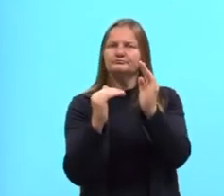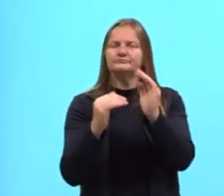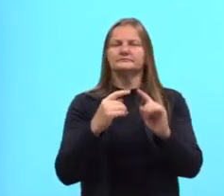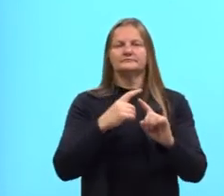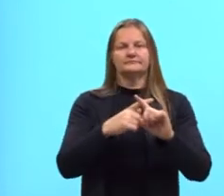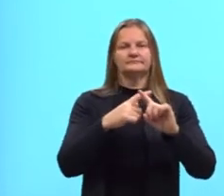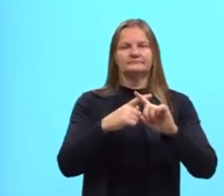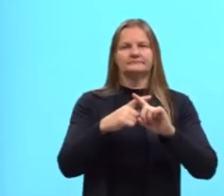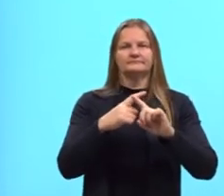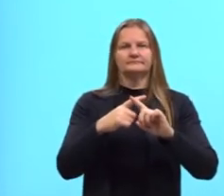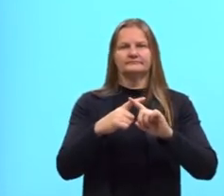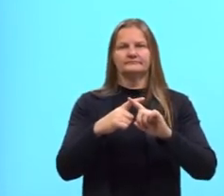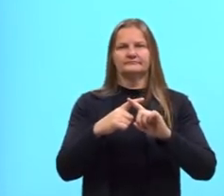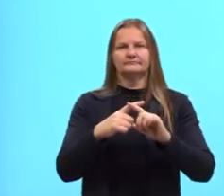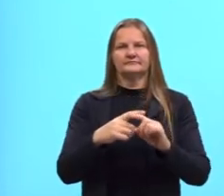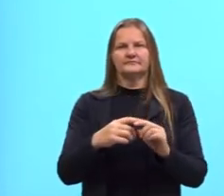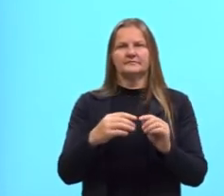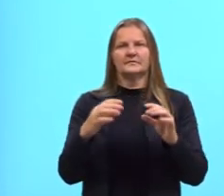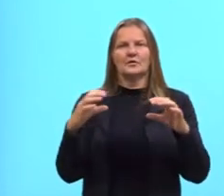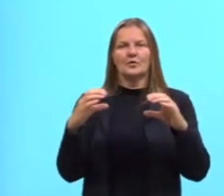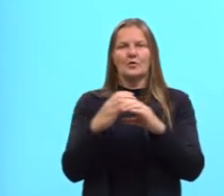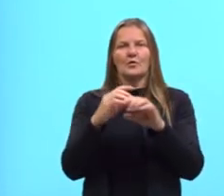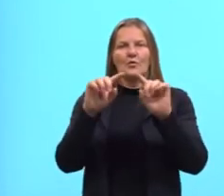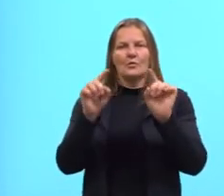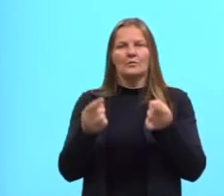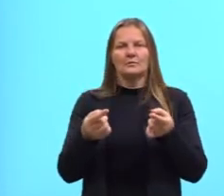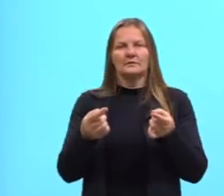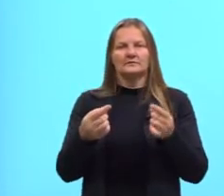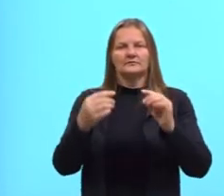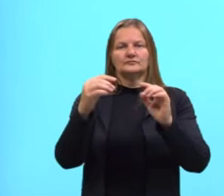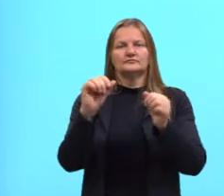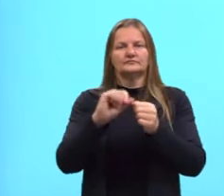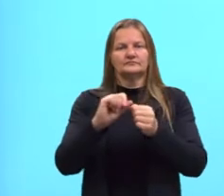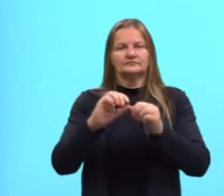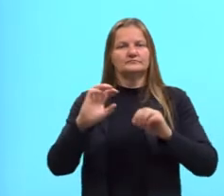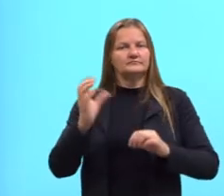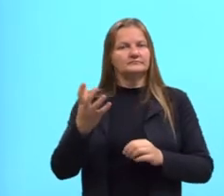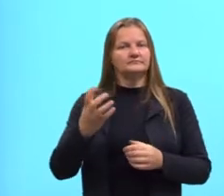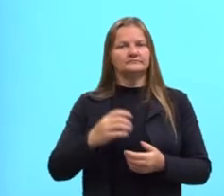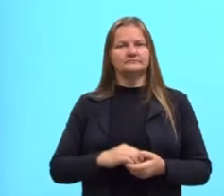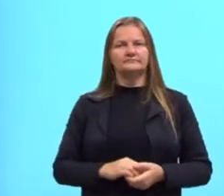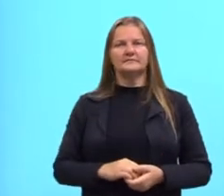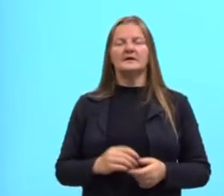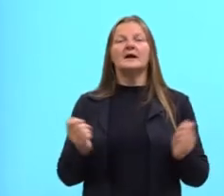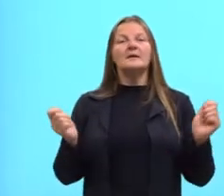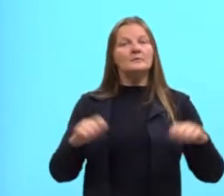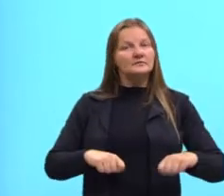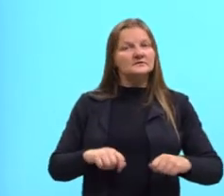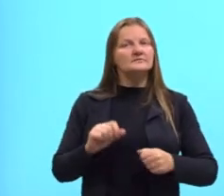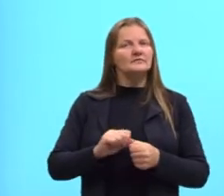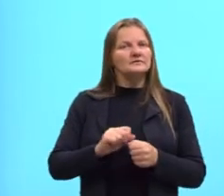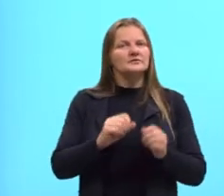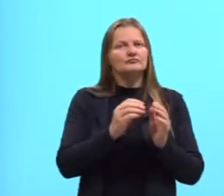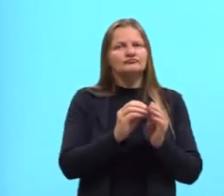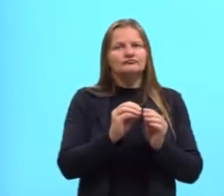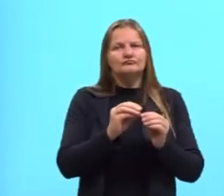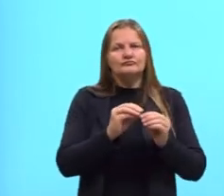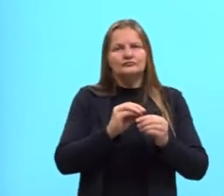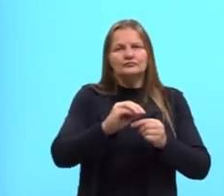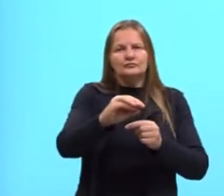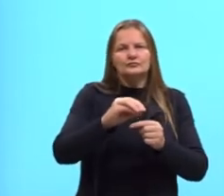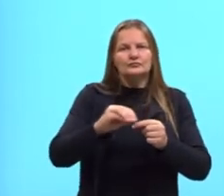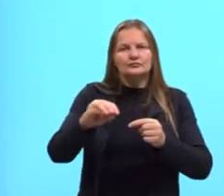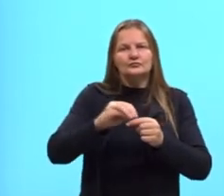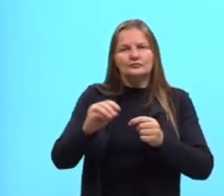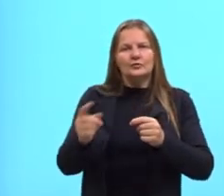a multiplicação e todo esse termo entre parênteses pode ser feita a distributiva ou